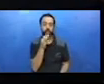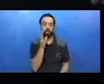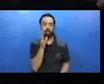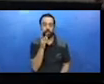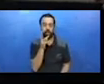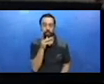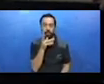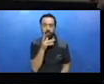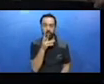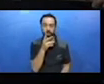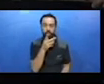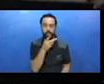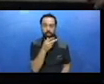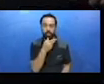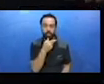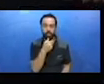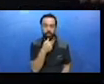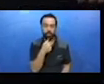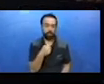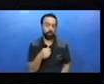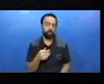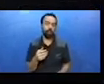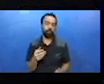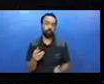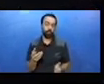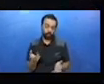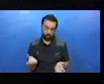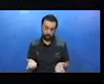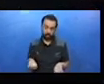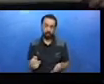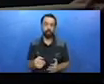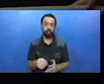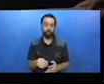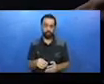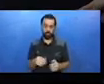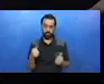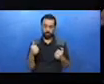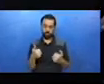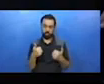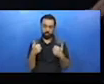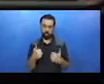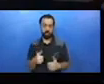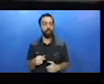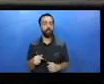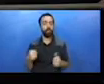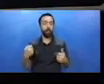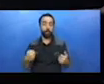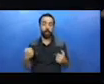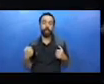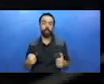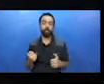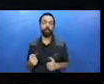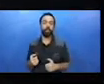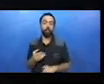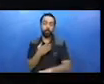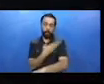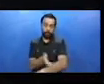mais lento de todos eles, mas é um nado muito eficiente, né? E é um nado que exige uma destreza muito grande.